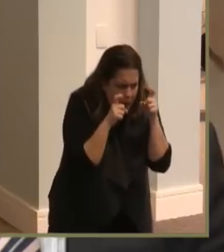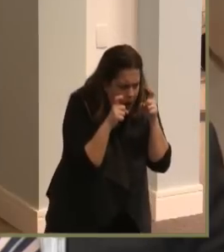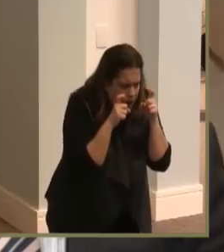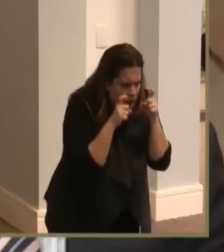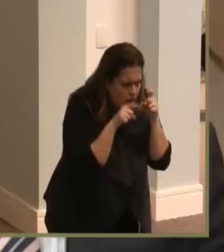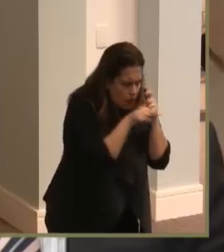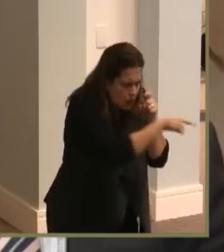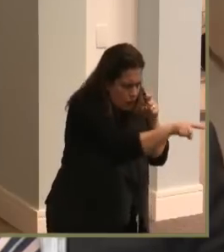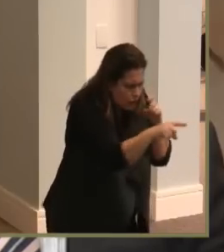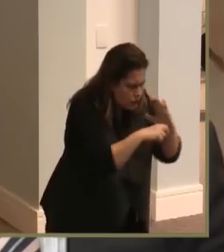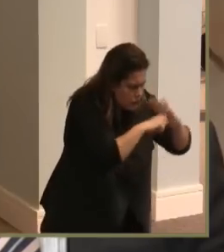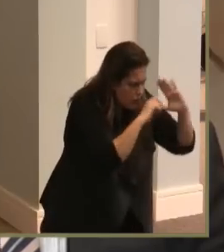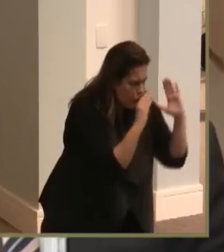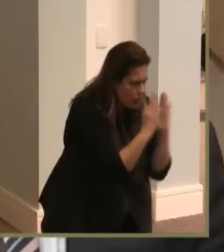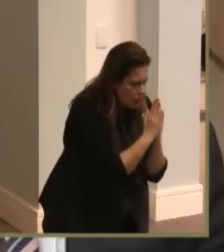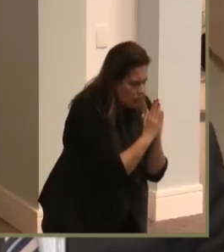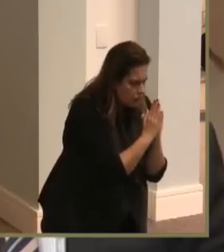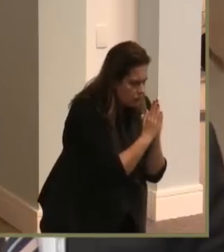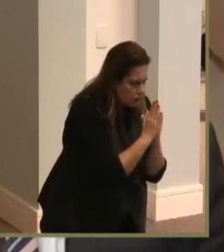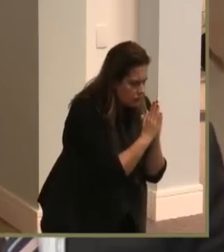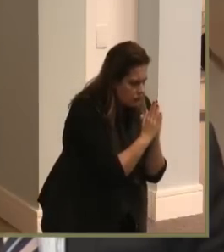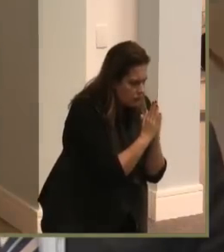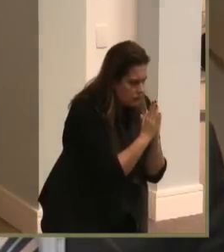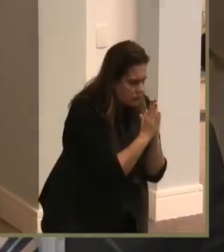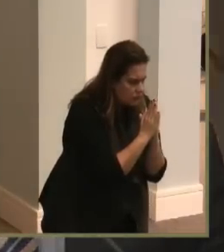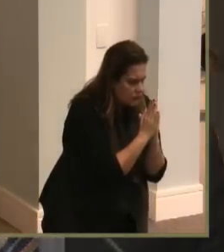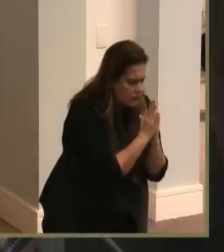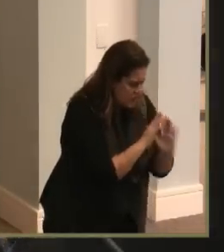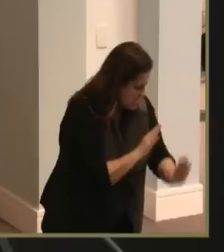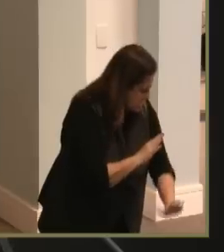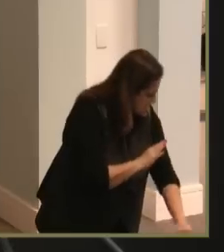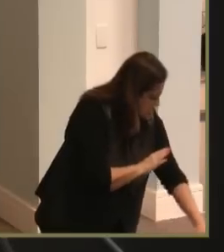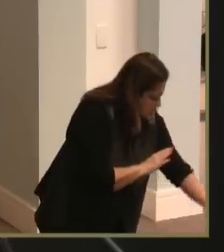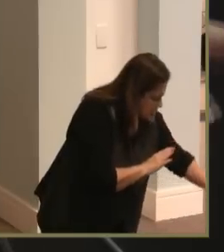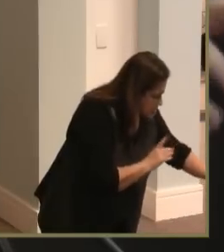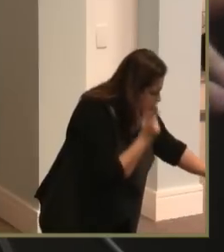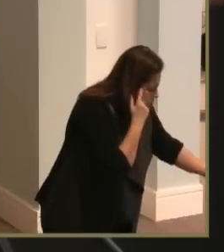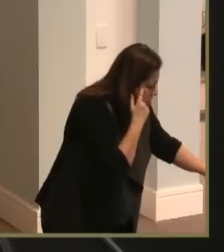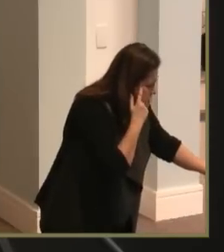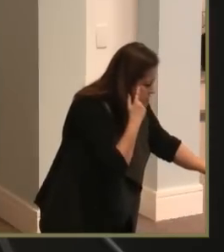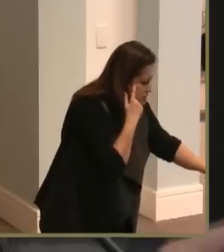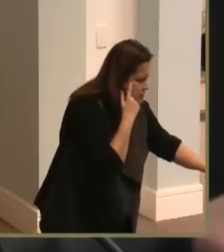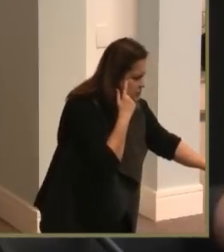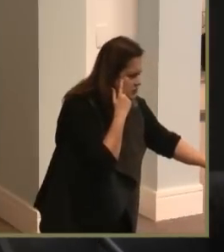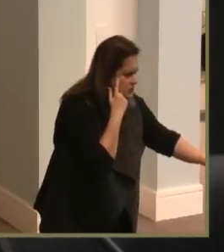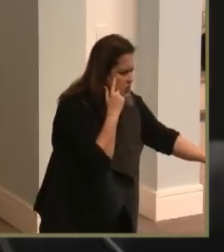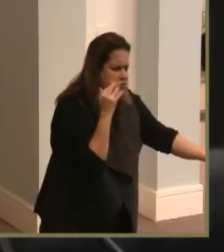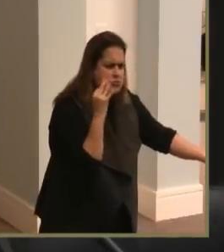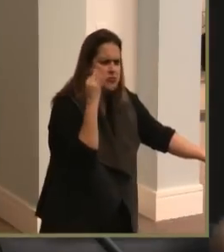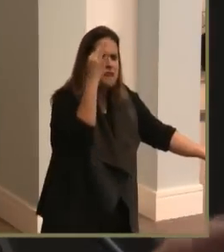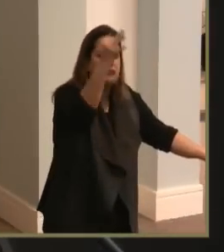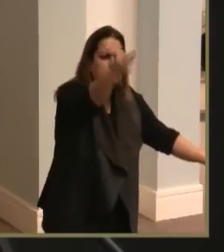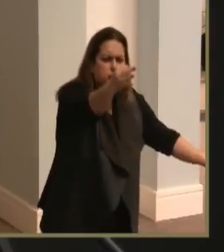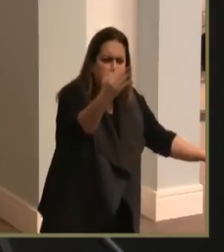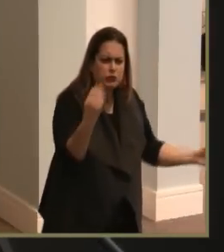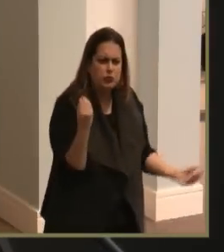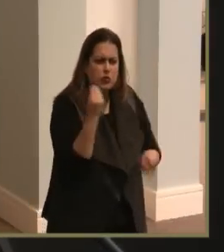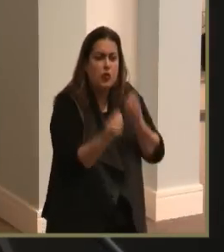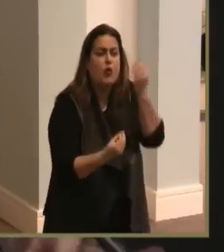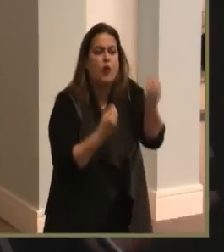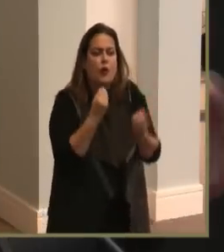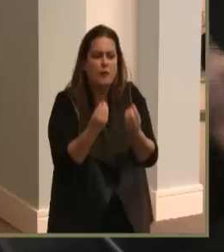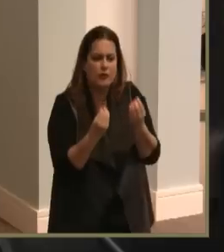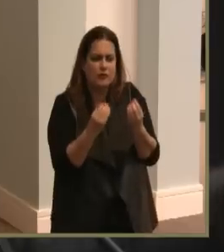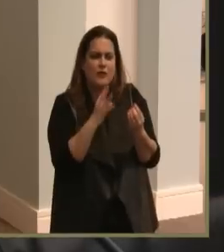atentos às necessidades, essas crianças que estão aí se desenvolvendo, onde que elas serão de alguma maneira distribuídas para a obra do